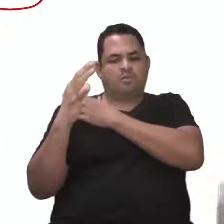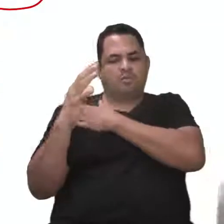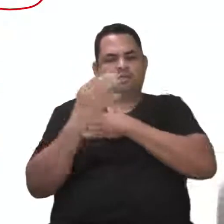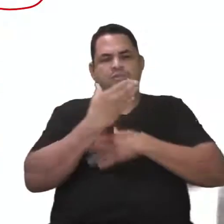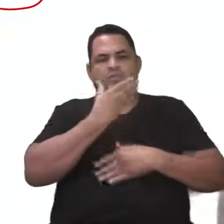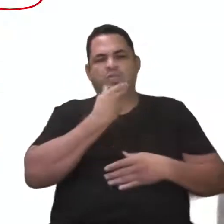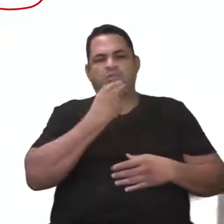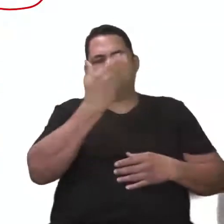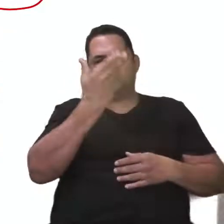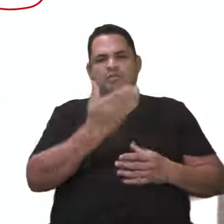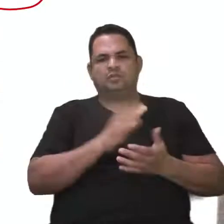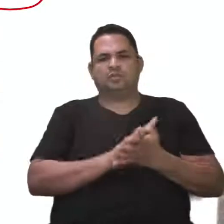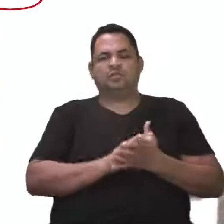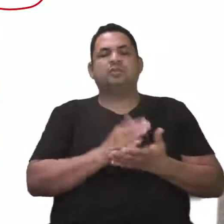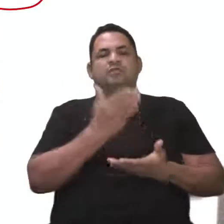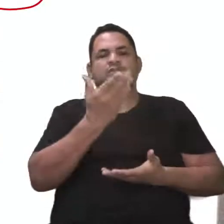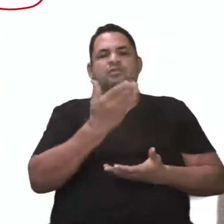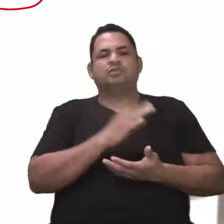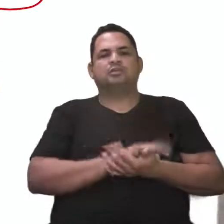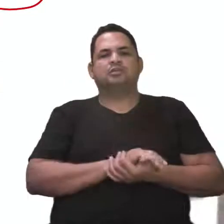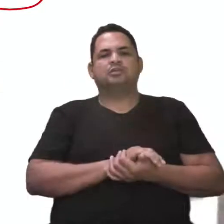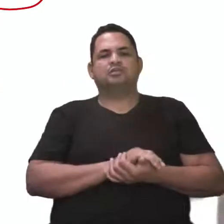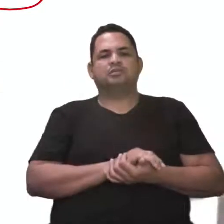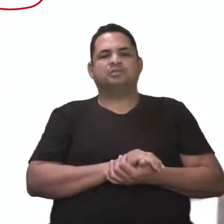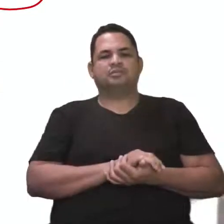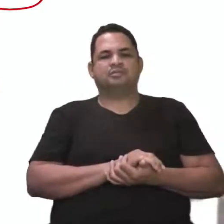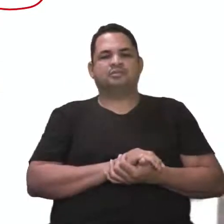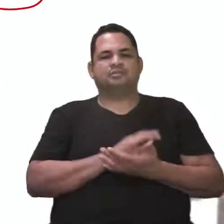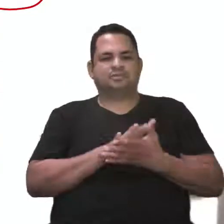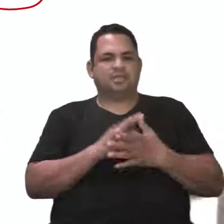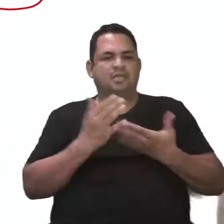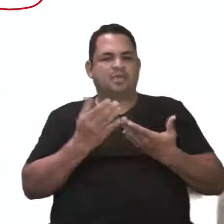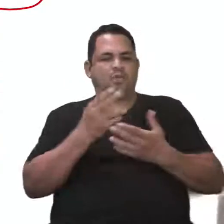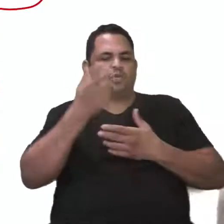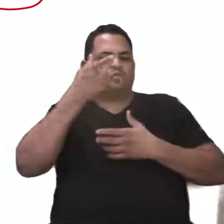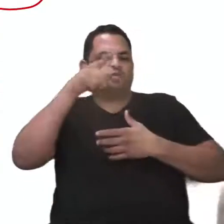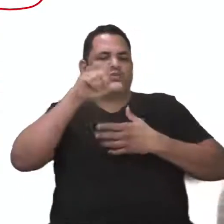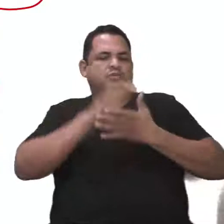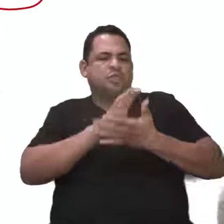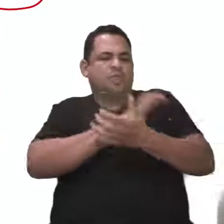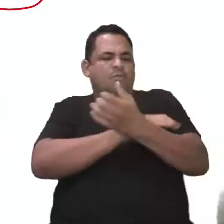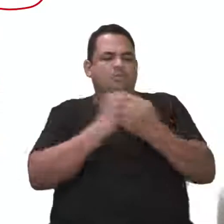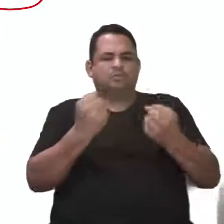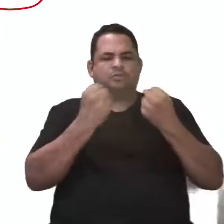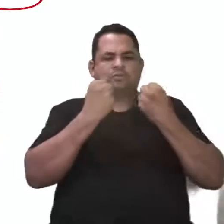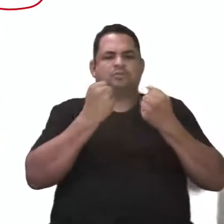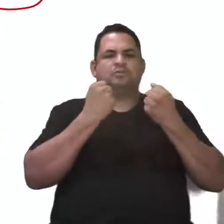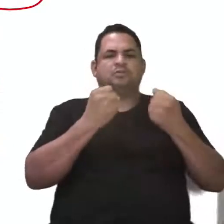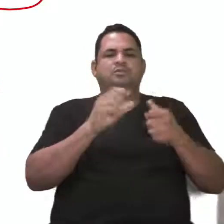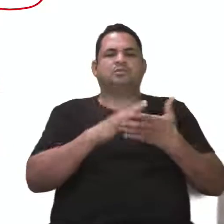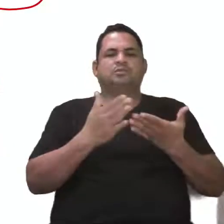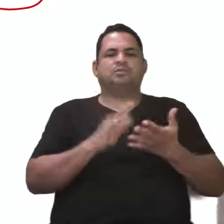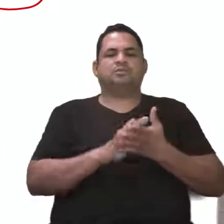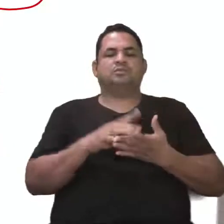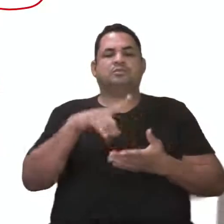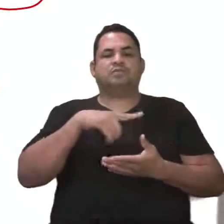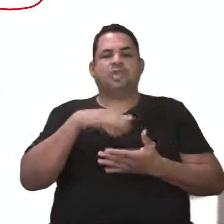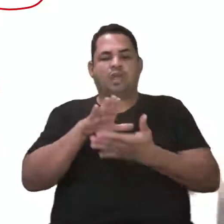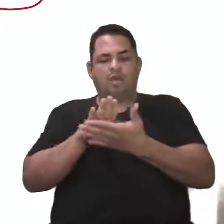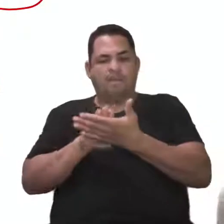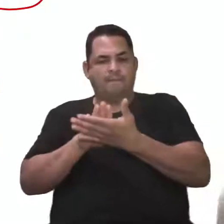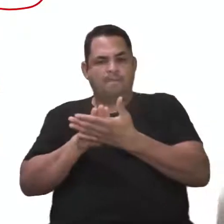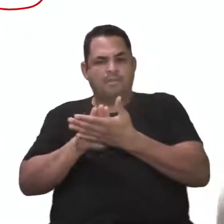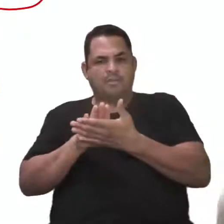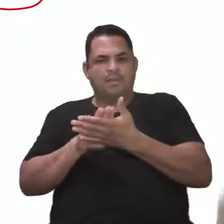homem. Esse homem adquiriu essa musculatura toda, se exercitando, obviamente. Aí você tem a pata